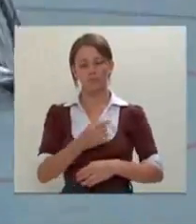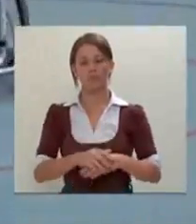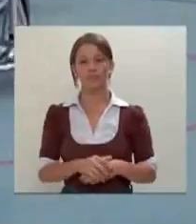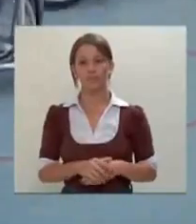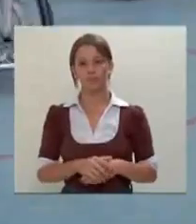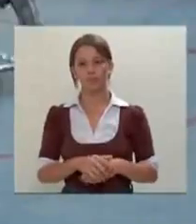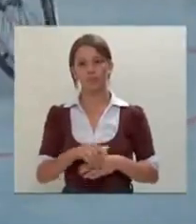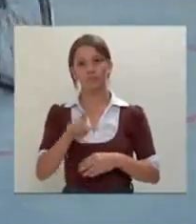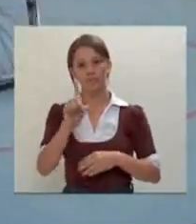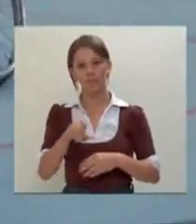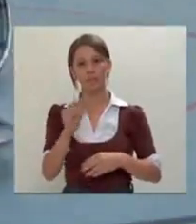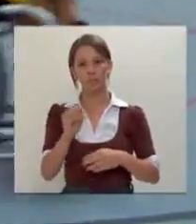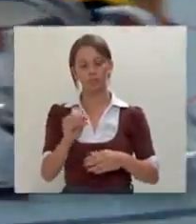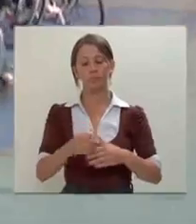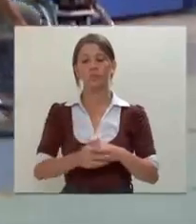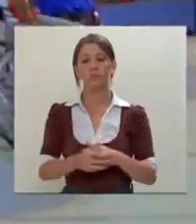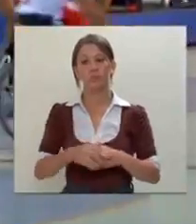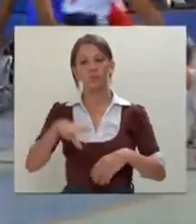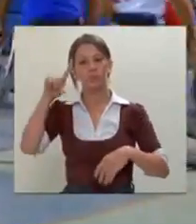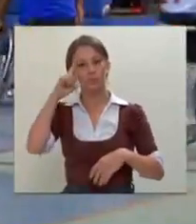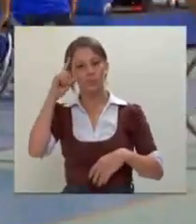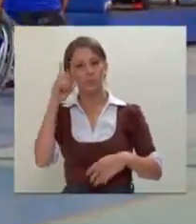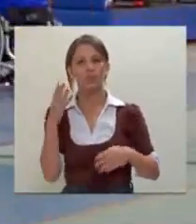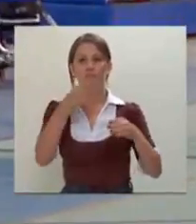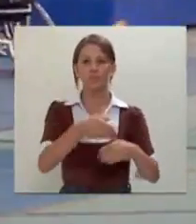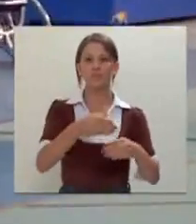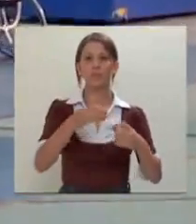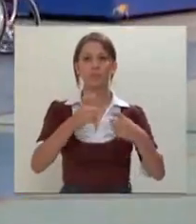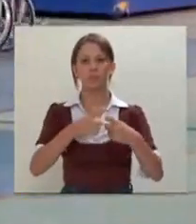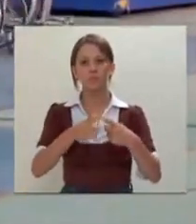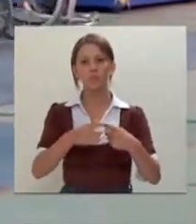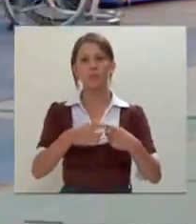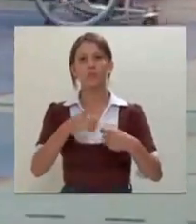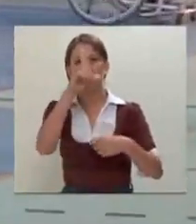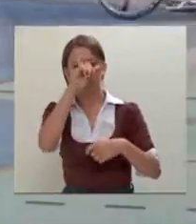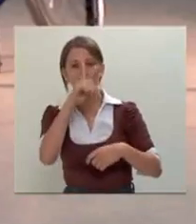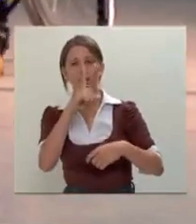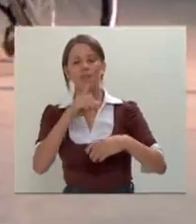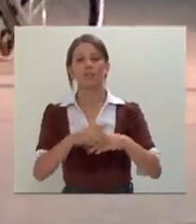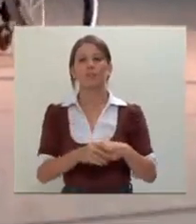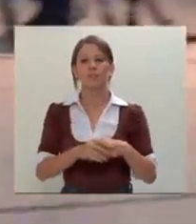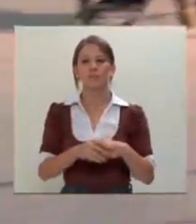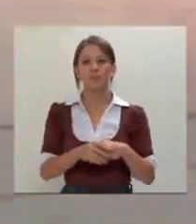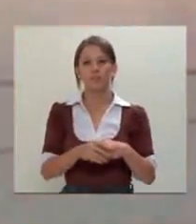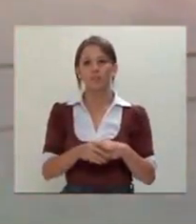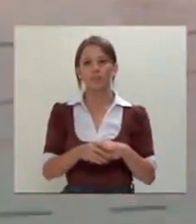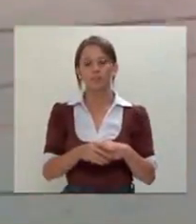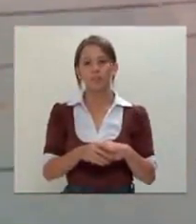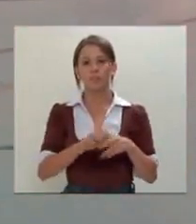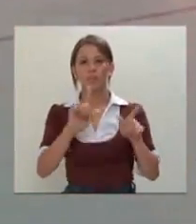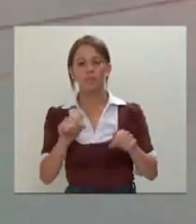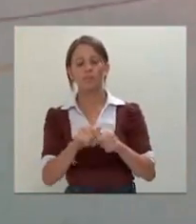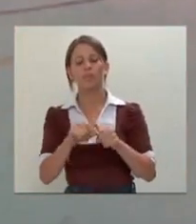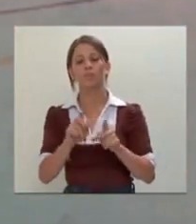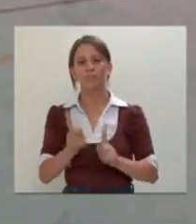Começa a partida. A desenvoltura dos atletas do professor Pablo não se compara em nada com a falta de jeito dos músicos da